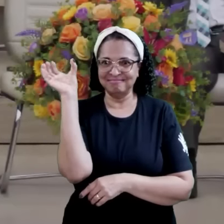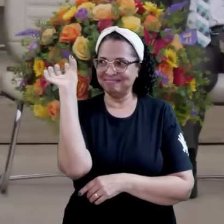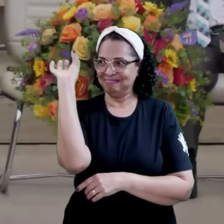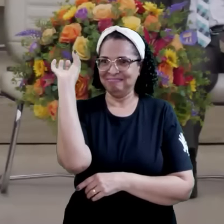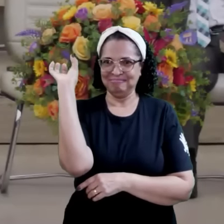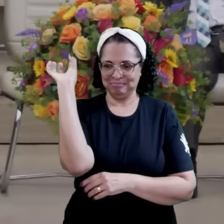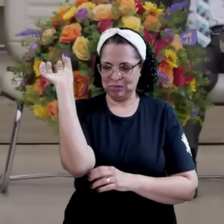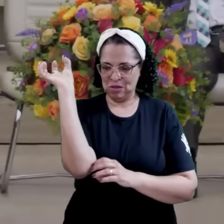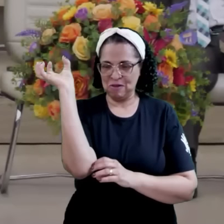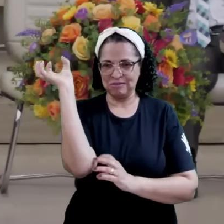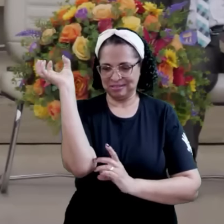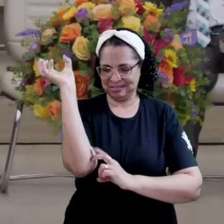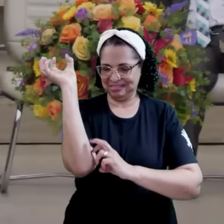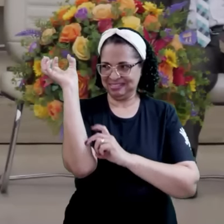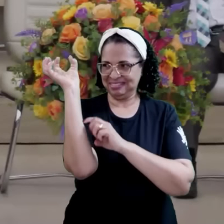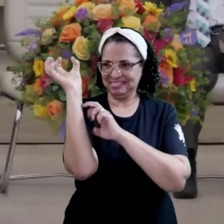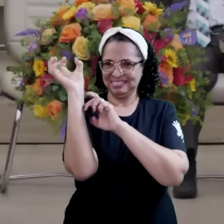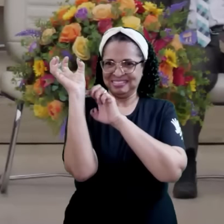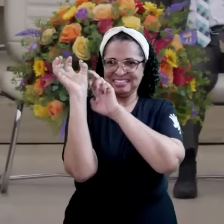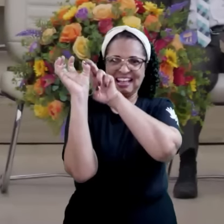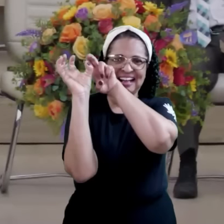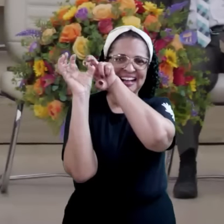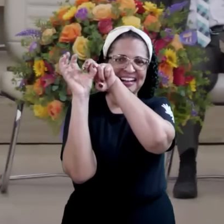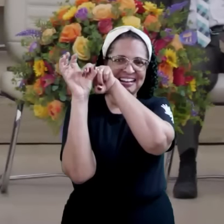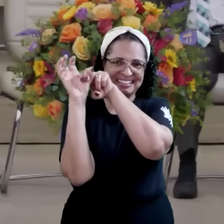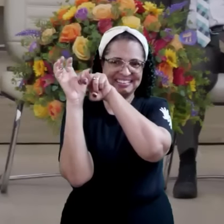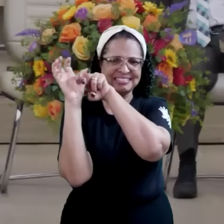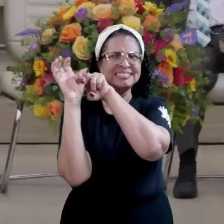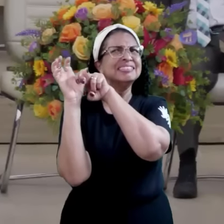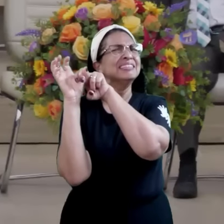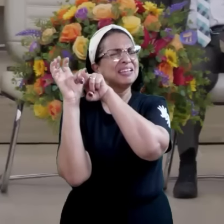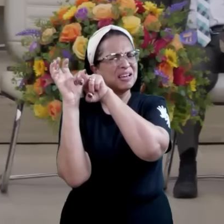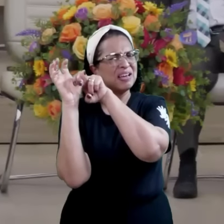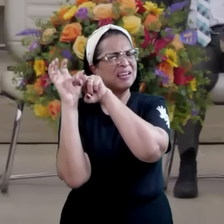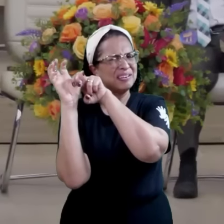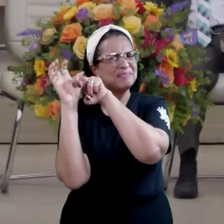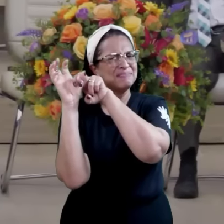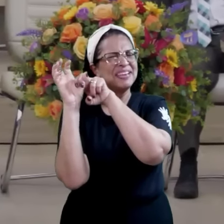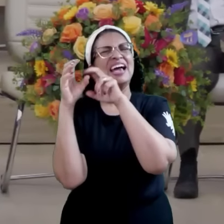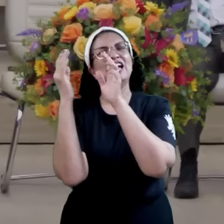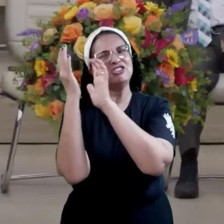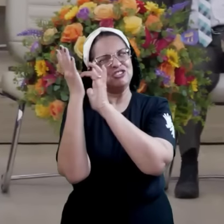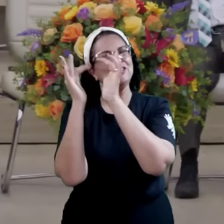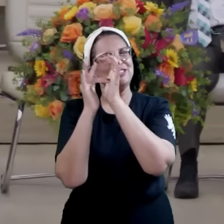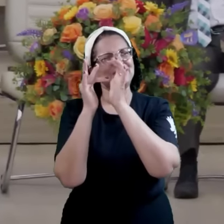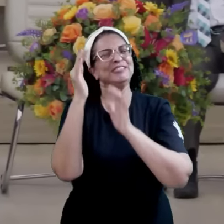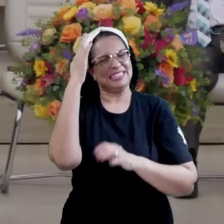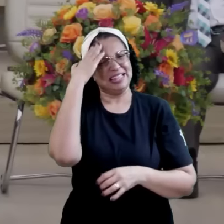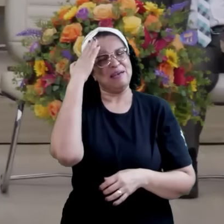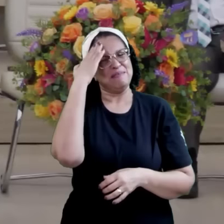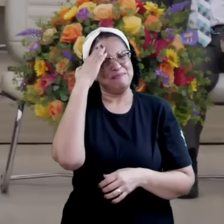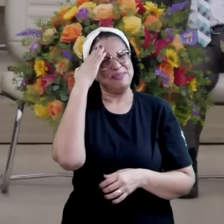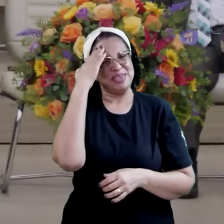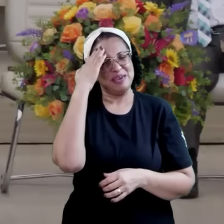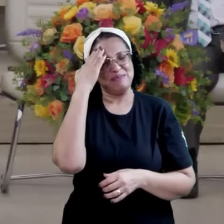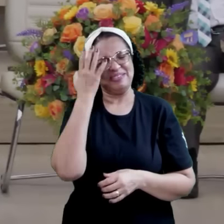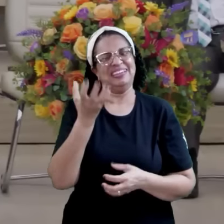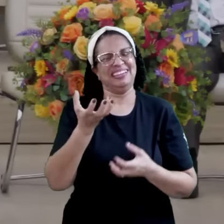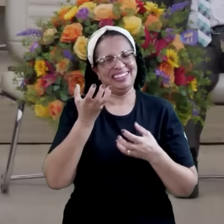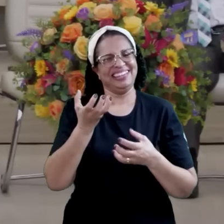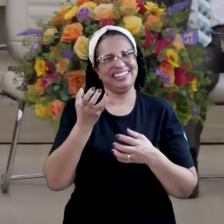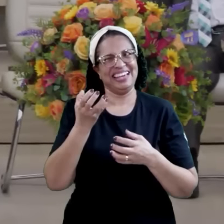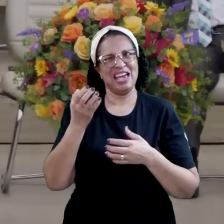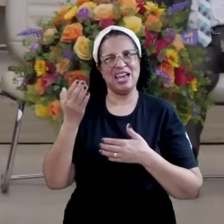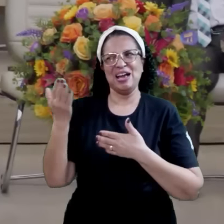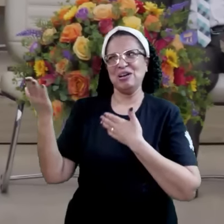Jesus mas eu tenho para mim que foi Jesus que colocou ele na árvore porque queria conversar com ele glória a Deus tem um